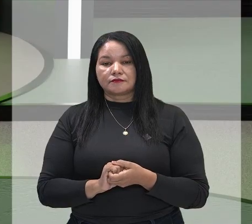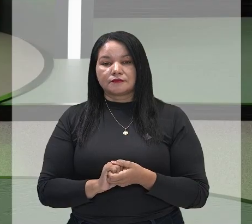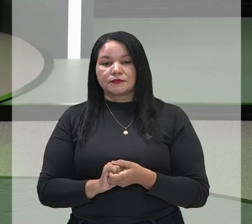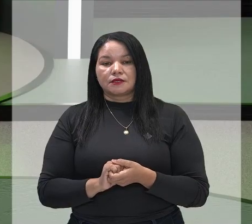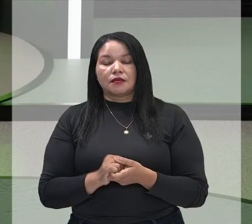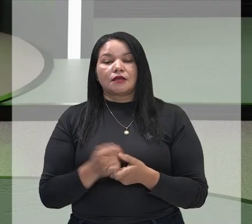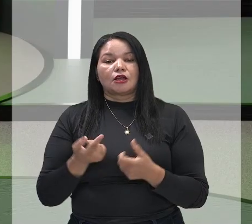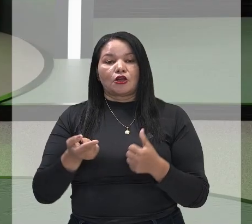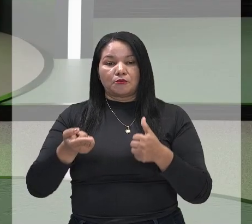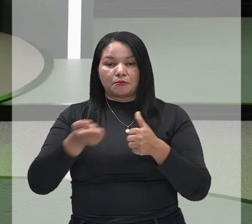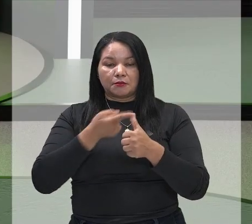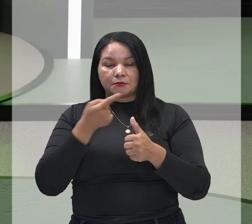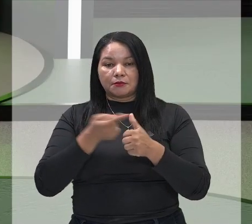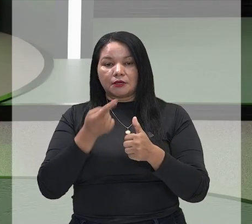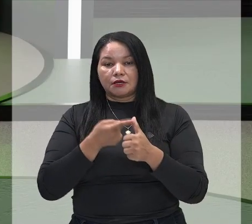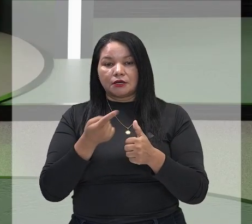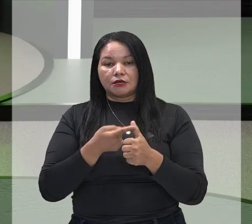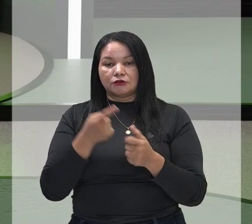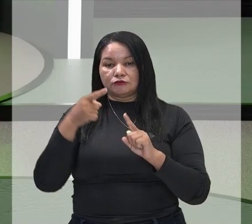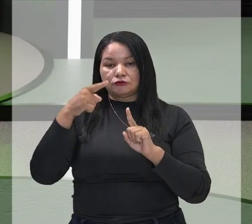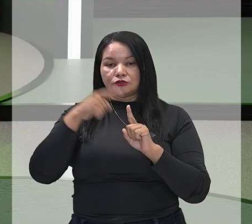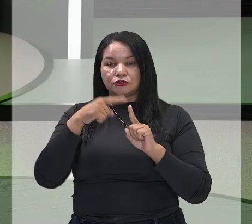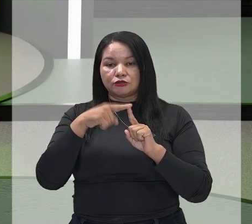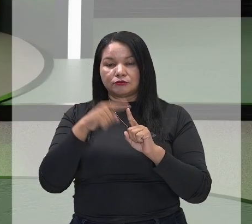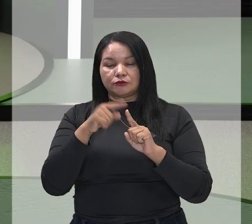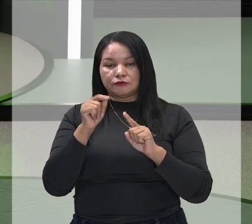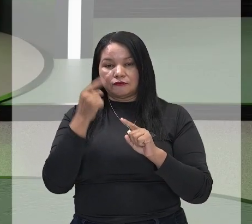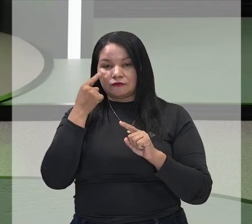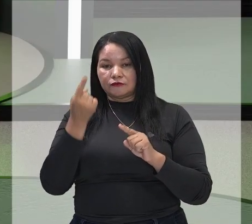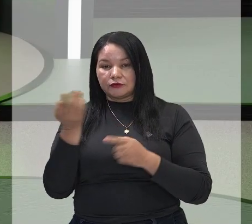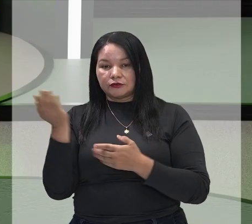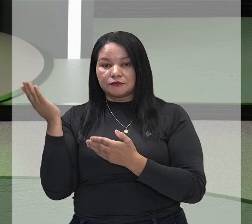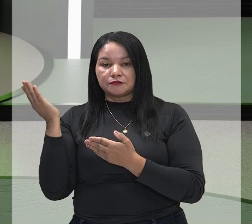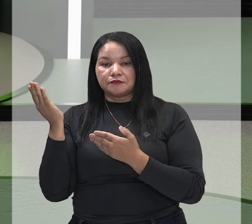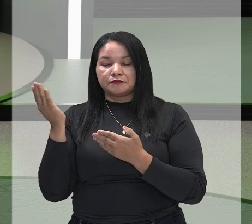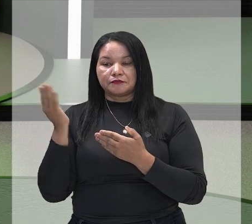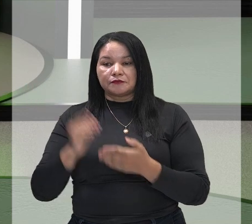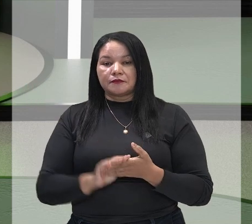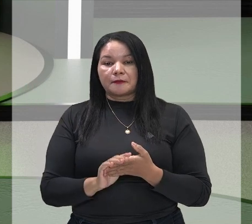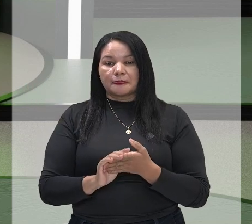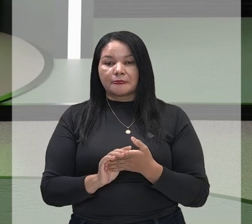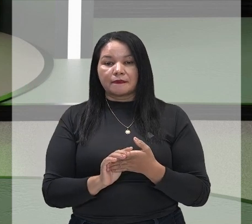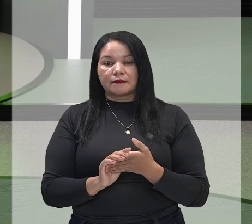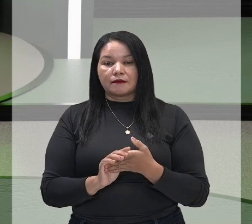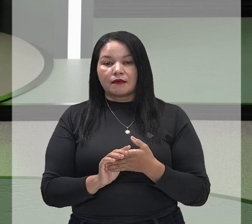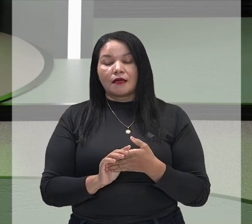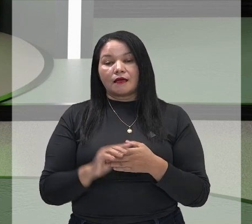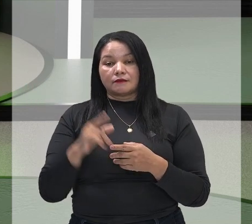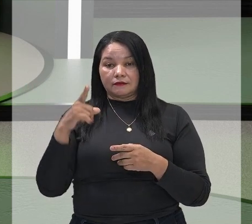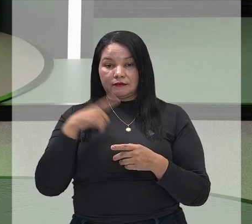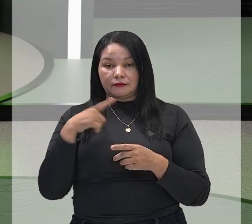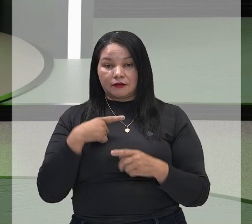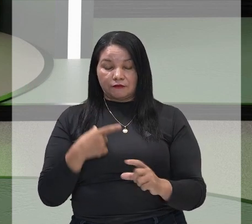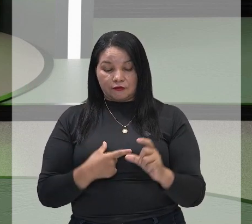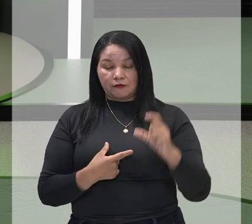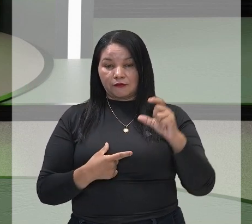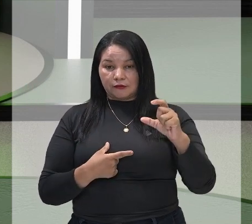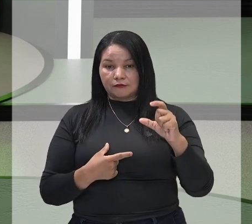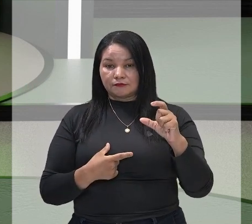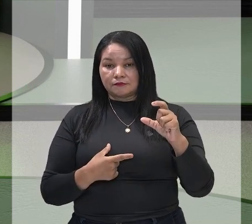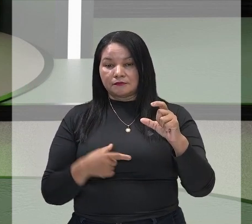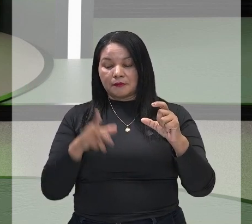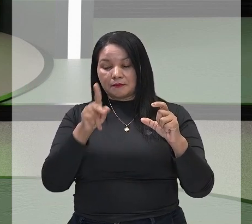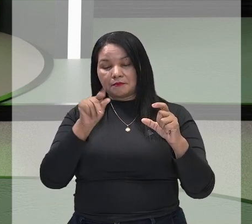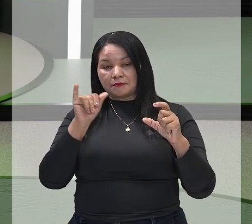para entender como funciona, o modelo de circuito em série. Nós temos uma bateria, que é a fonte da energia, uma pilha,